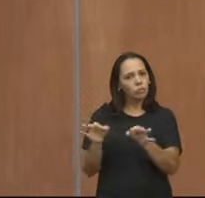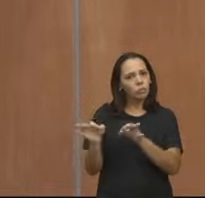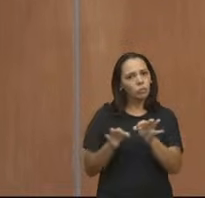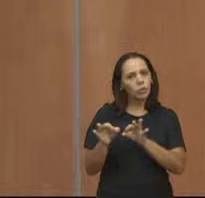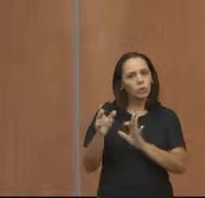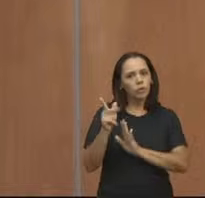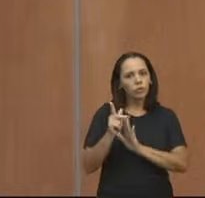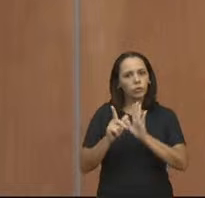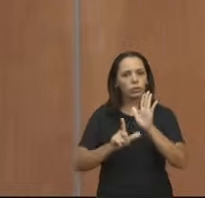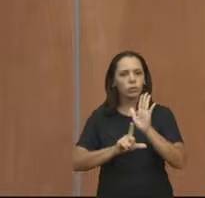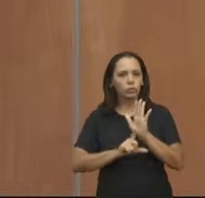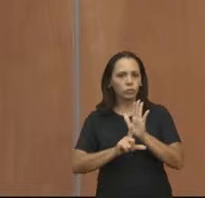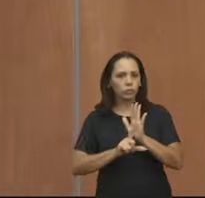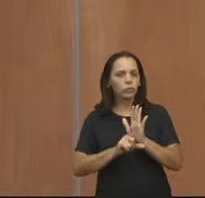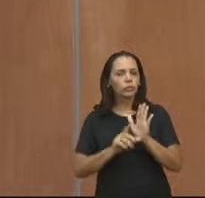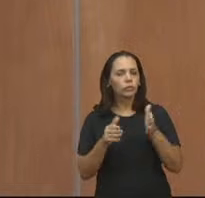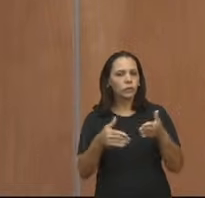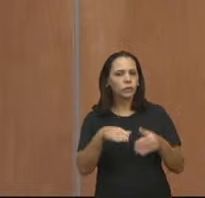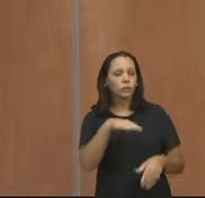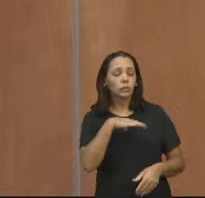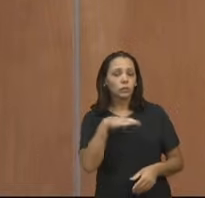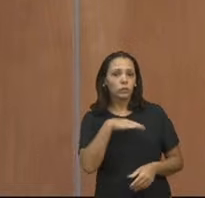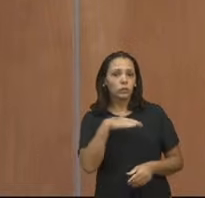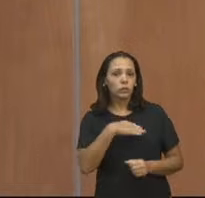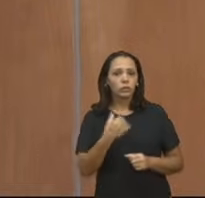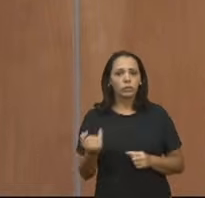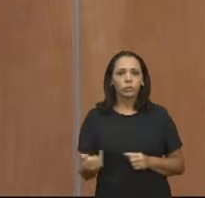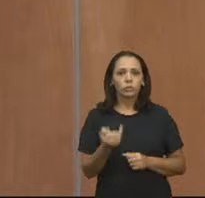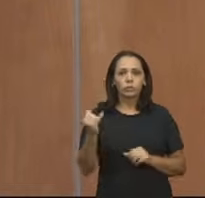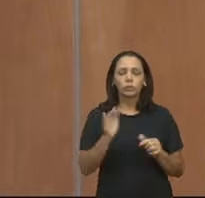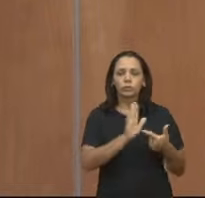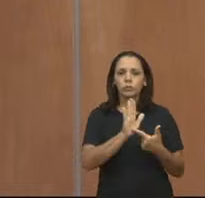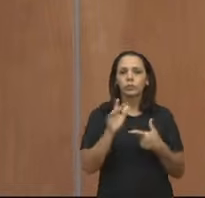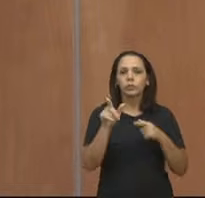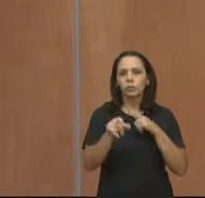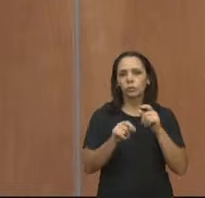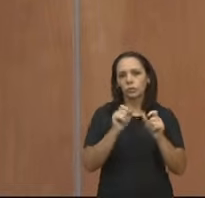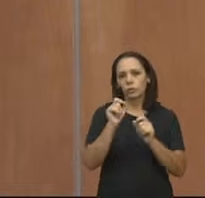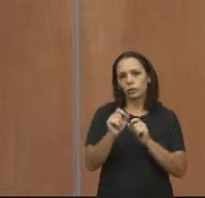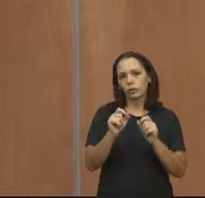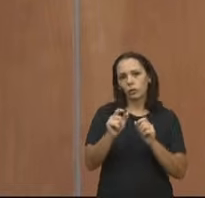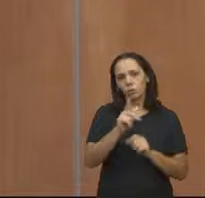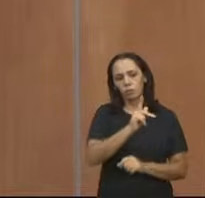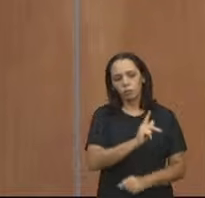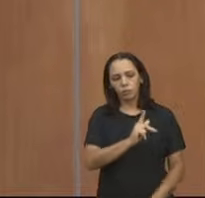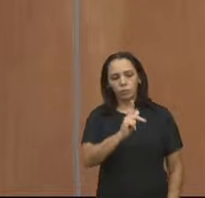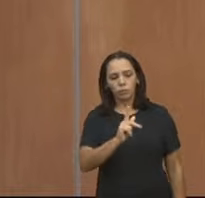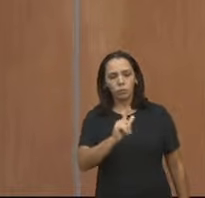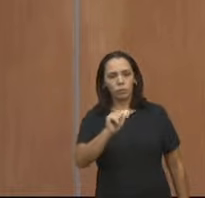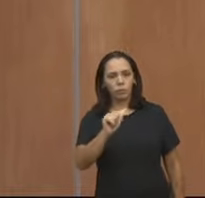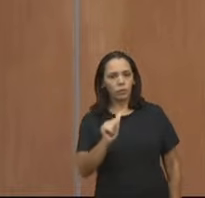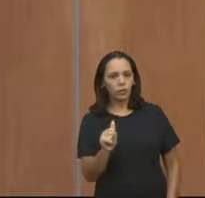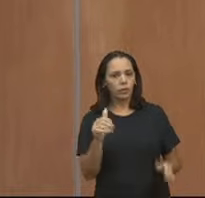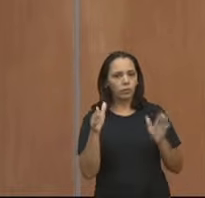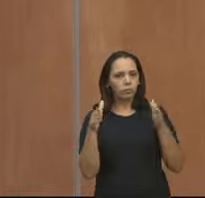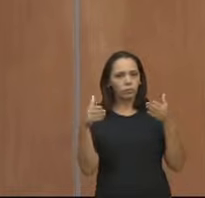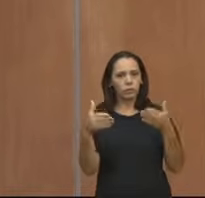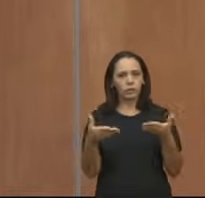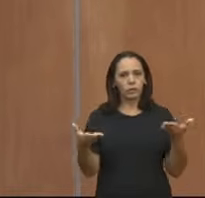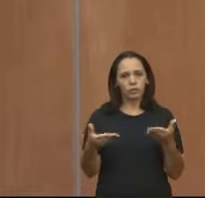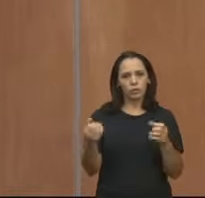este projeto para a cidade. E é importante mencionar o seguinte também, que o PPA, ele é votado esse